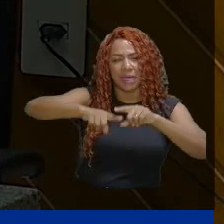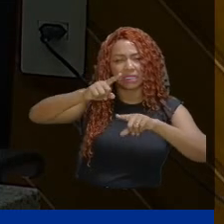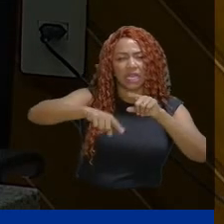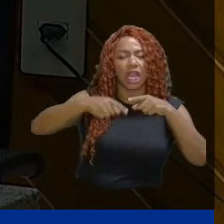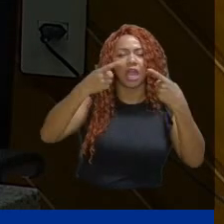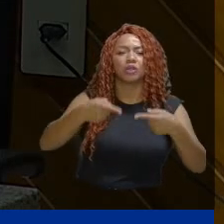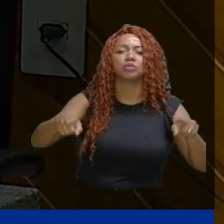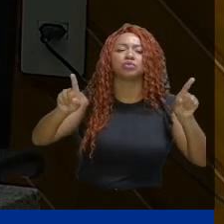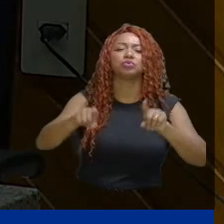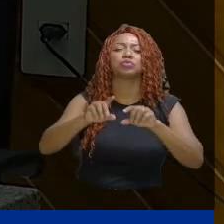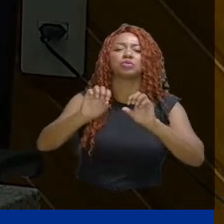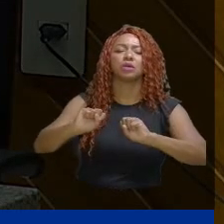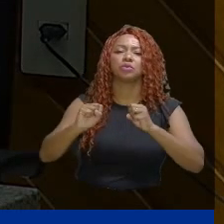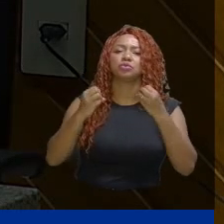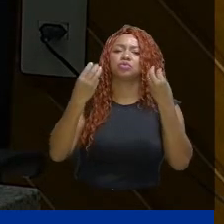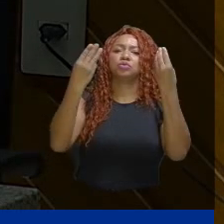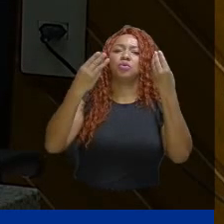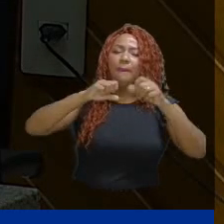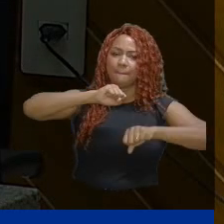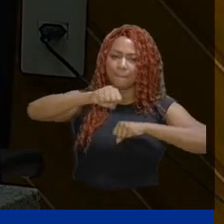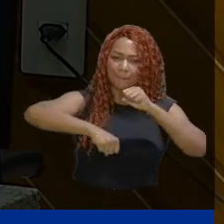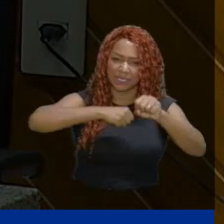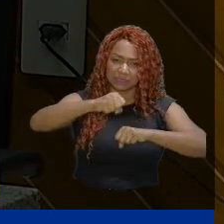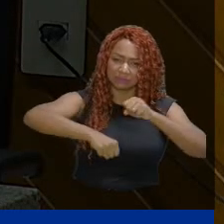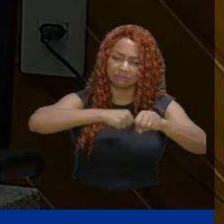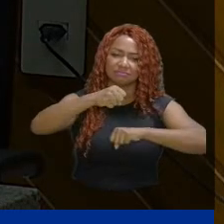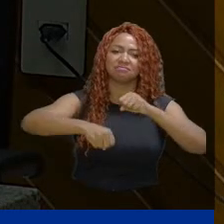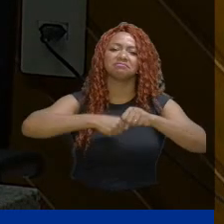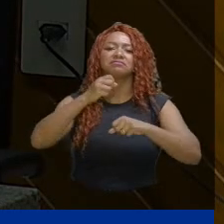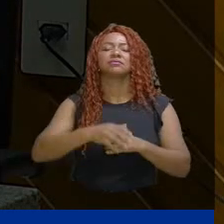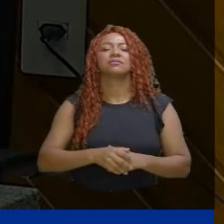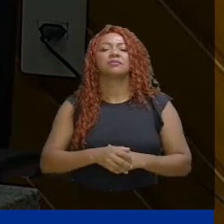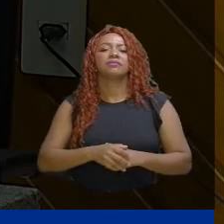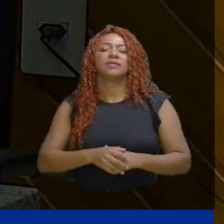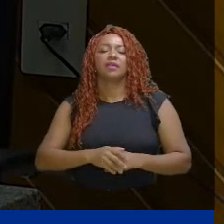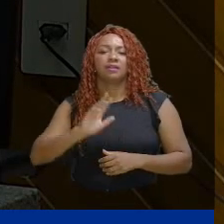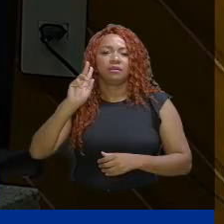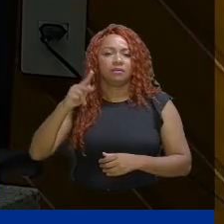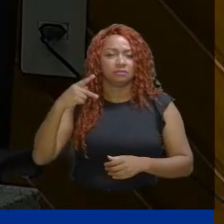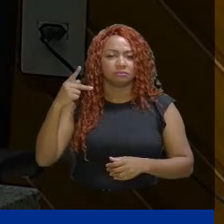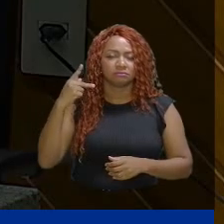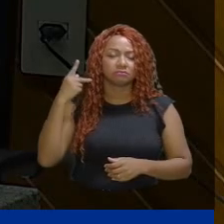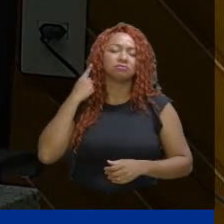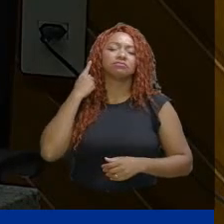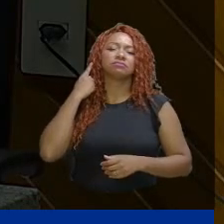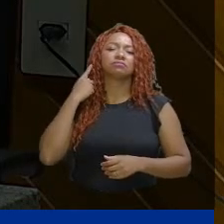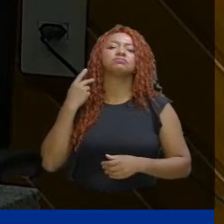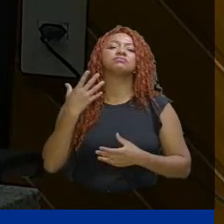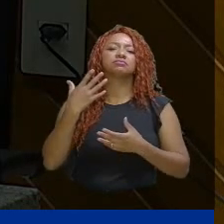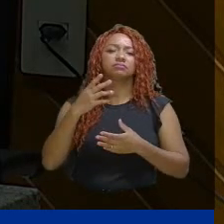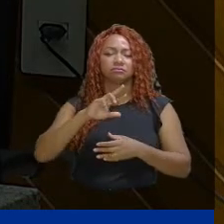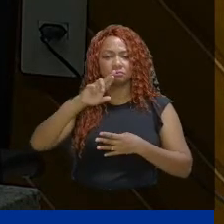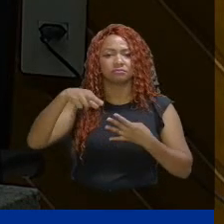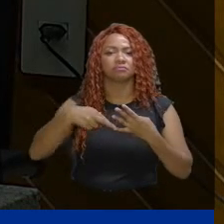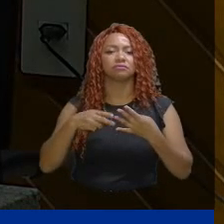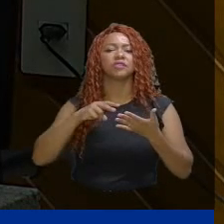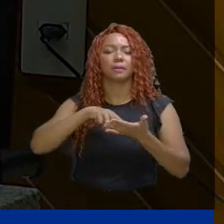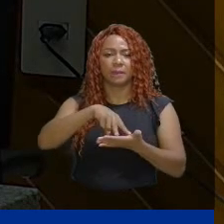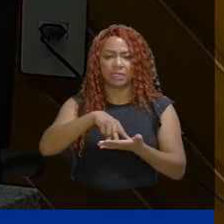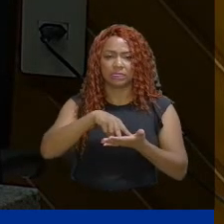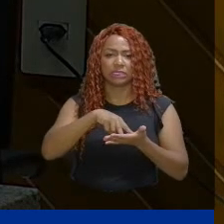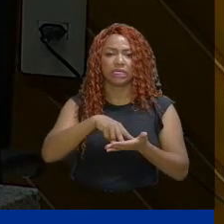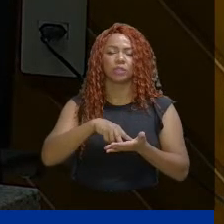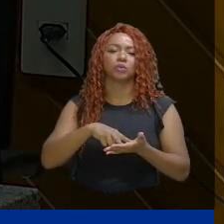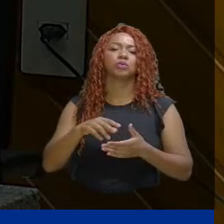show motociclístico. A Procuradoria Regional Eleitoral, ela opinou pelo provimento parcial do recurso, mantendo